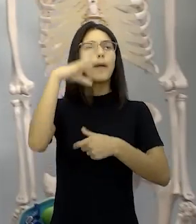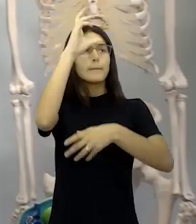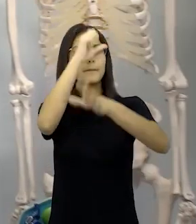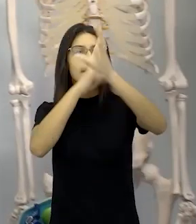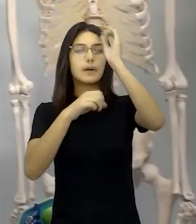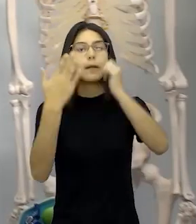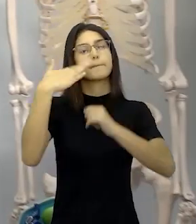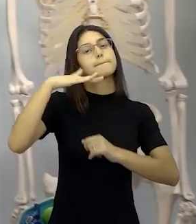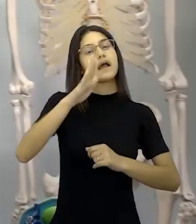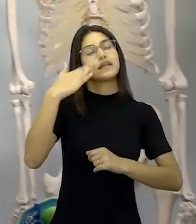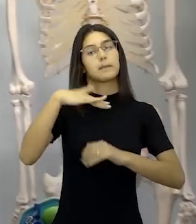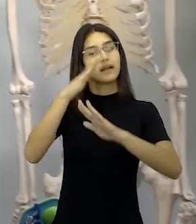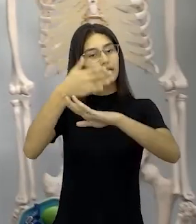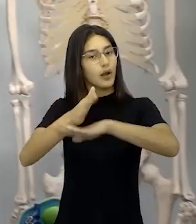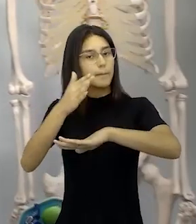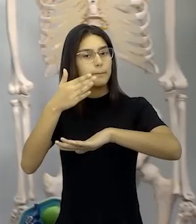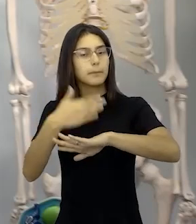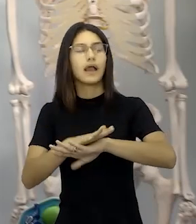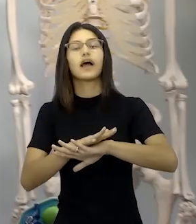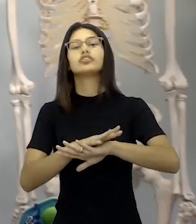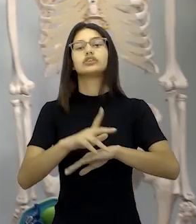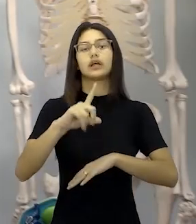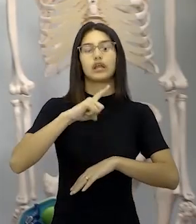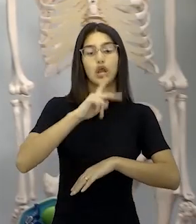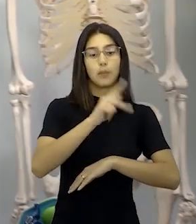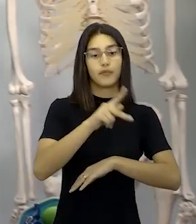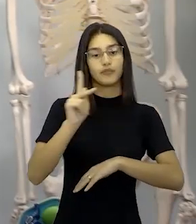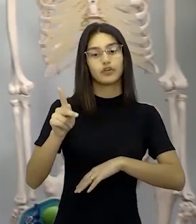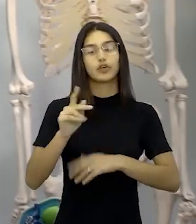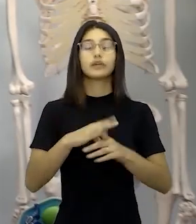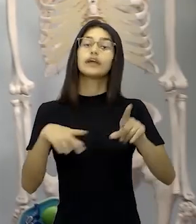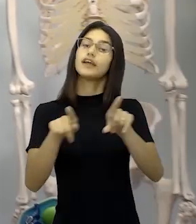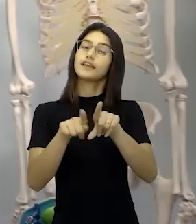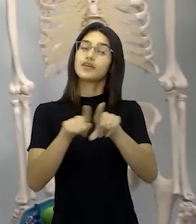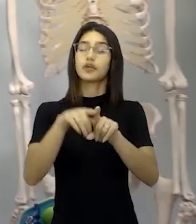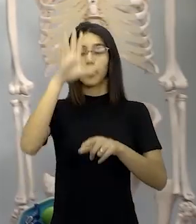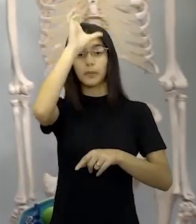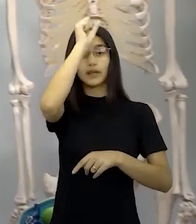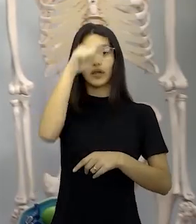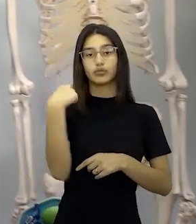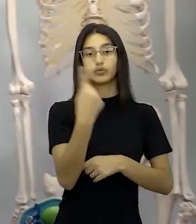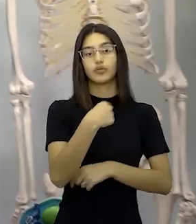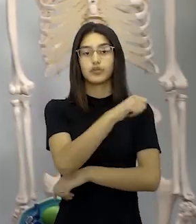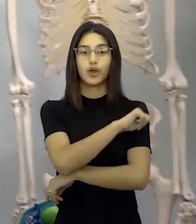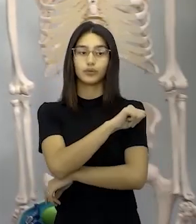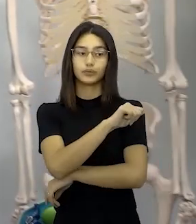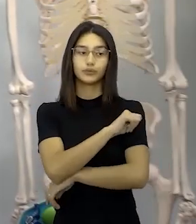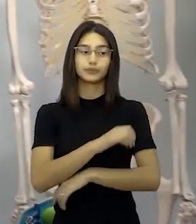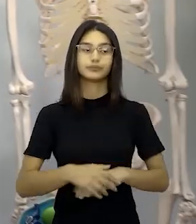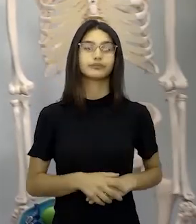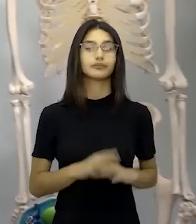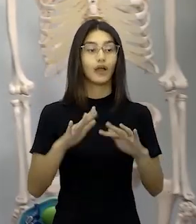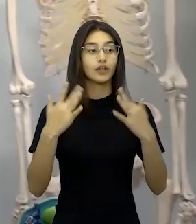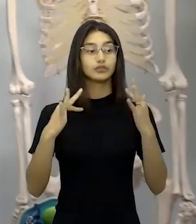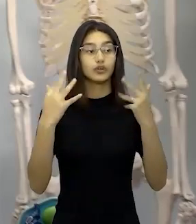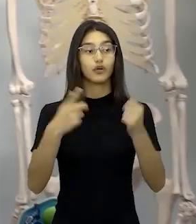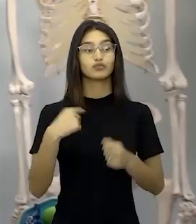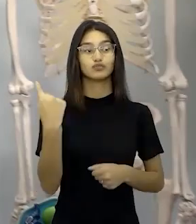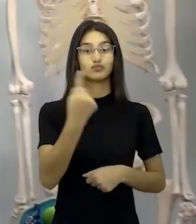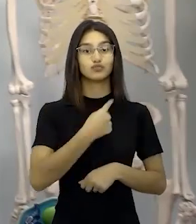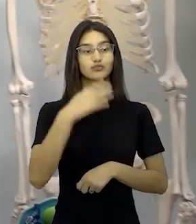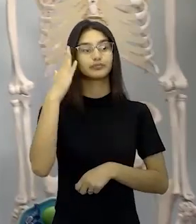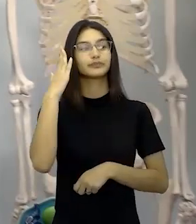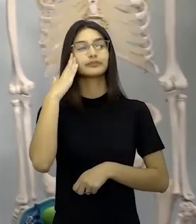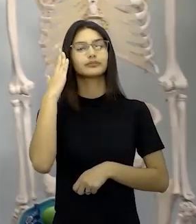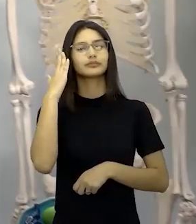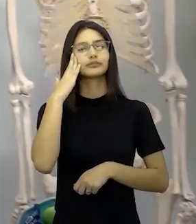aprimorar ainda mais a prática docente e, como consequência, a aprendizagem dos nossos estudantes. E todos nós sabemos que o